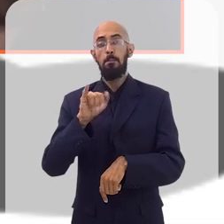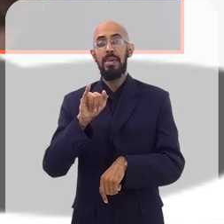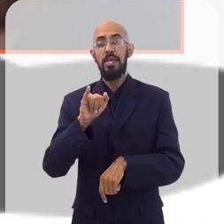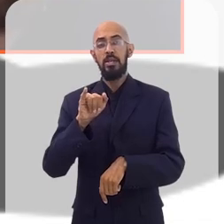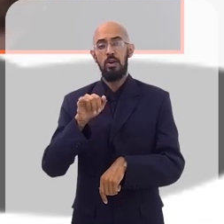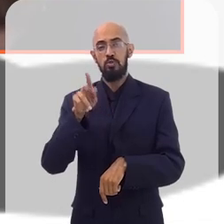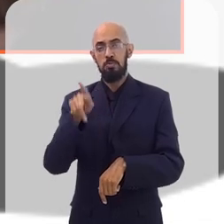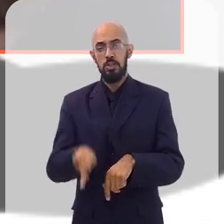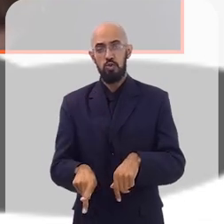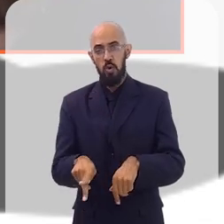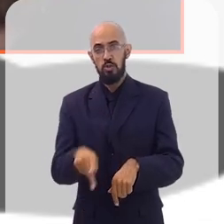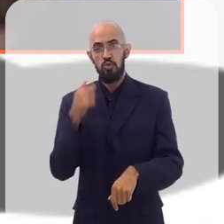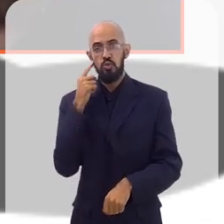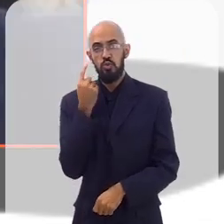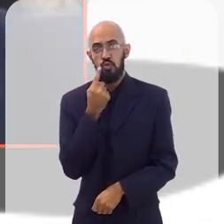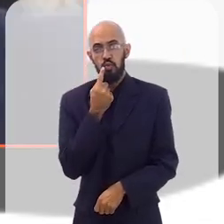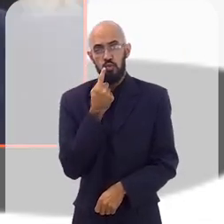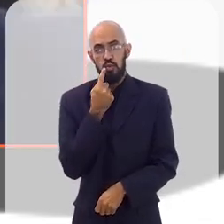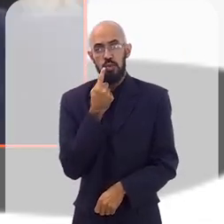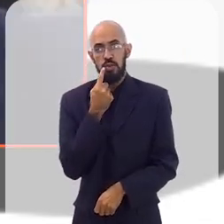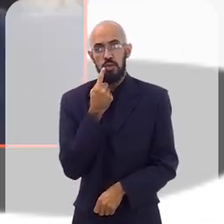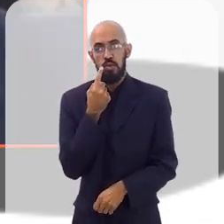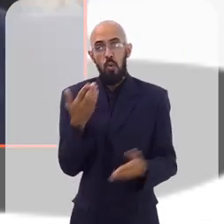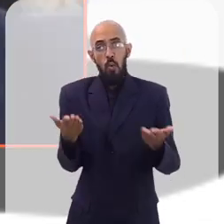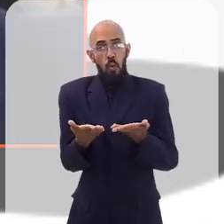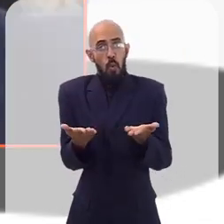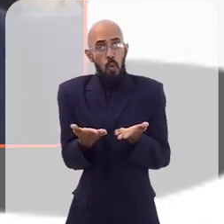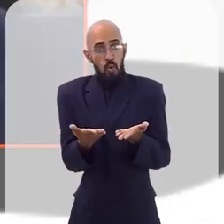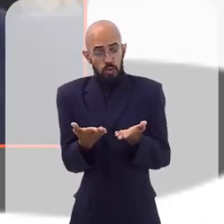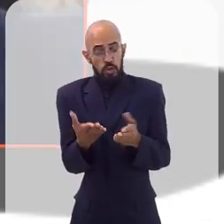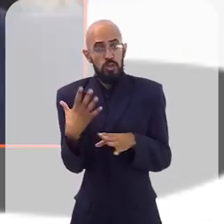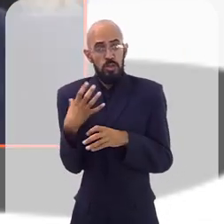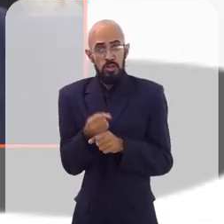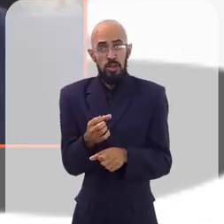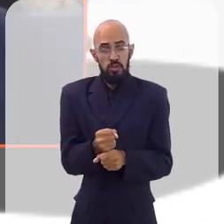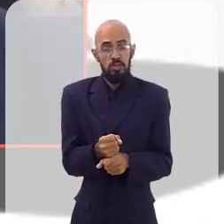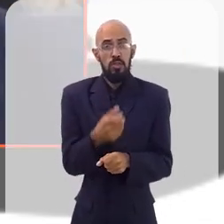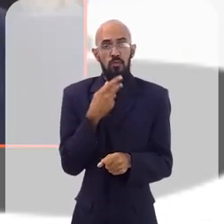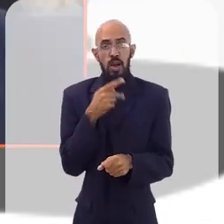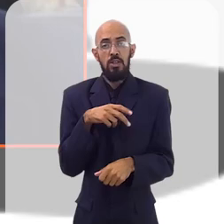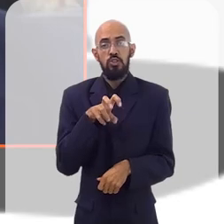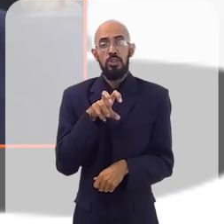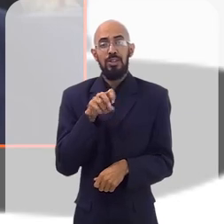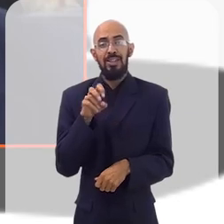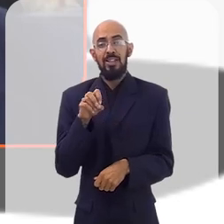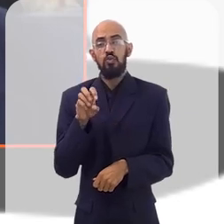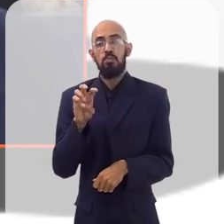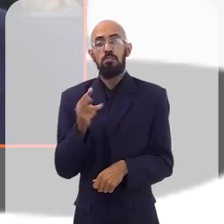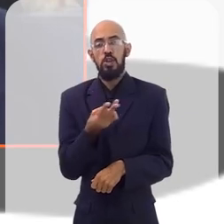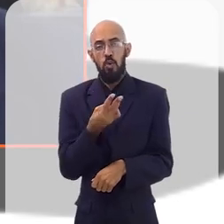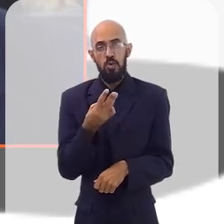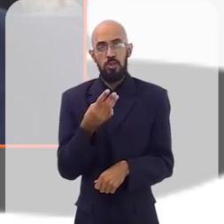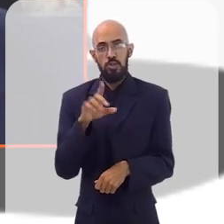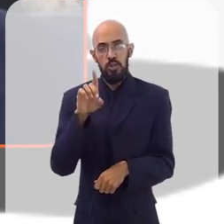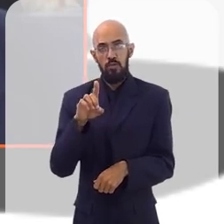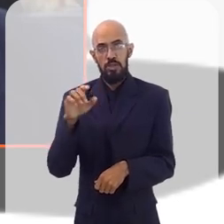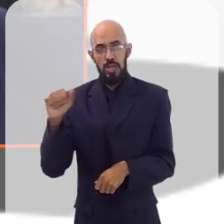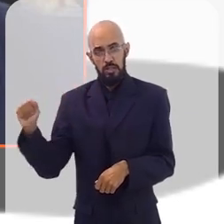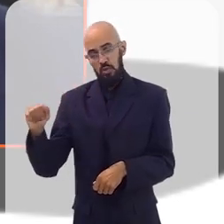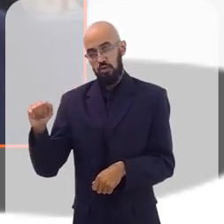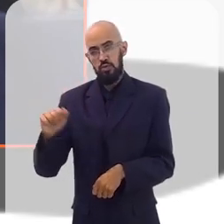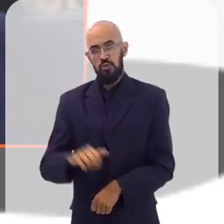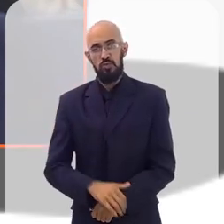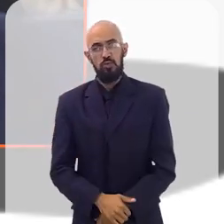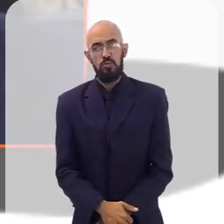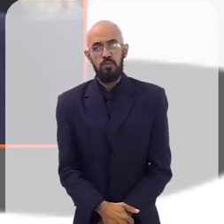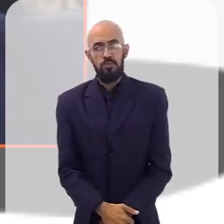de Saúde que em 2050 haverá um bilhão de surdos atualmente